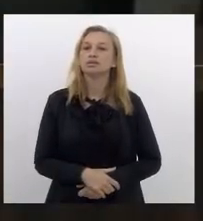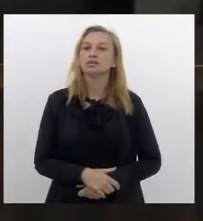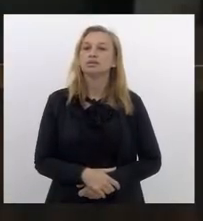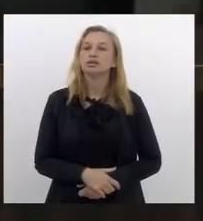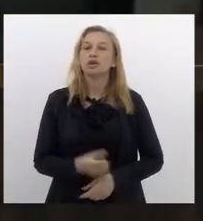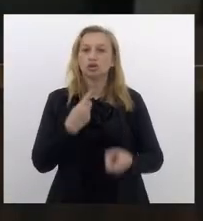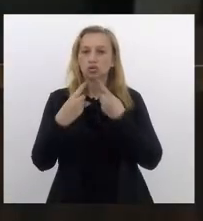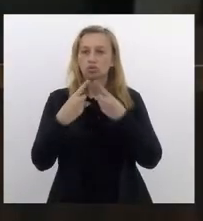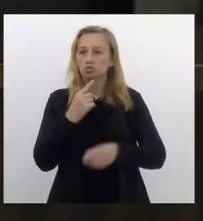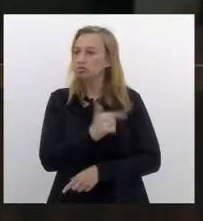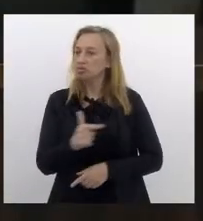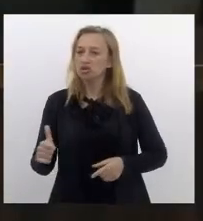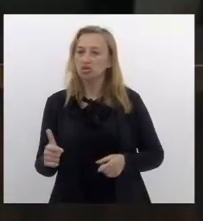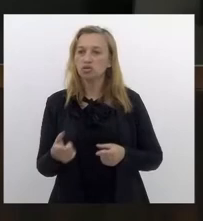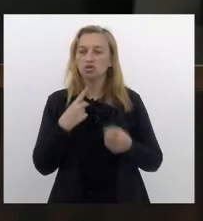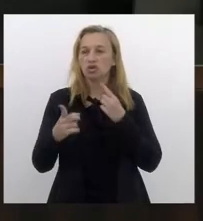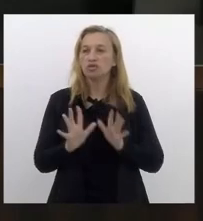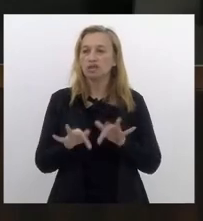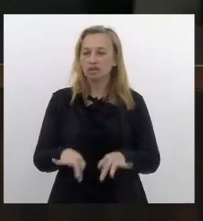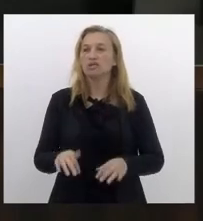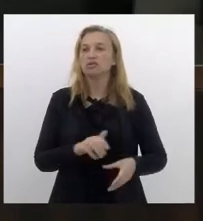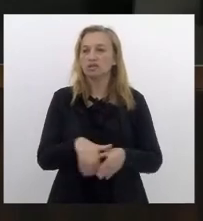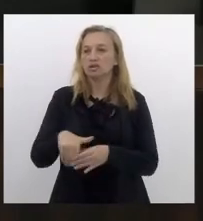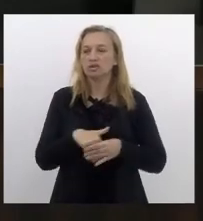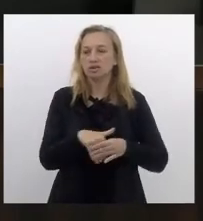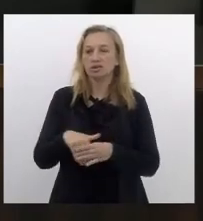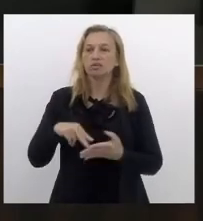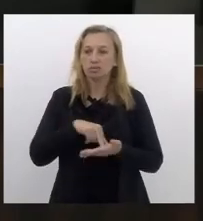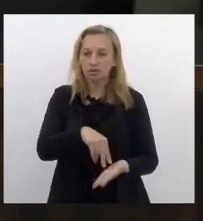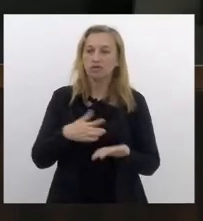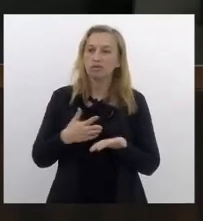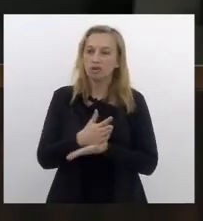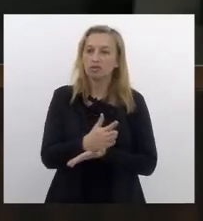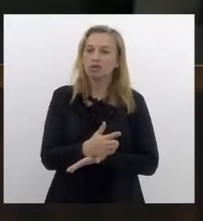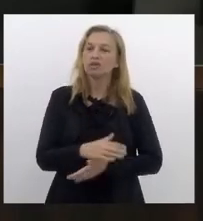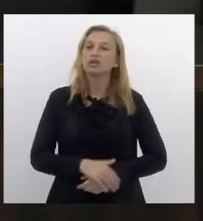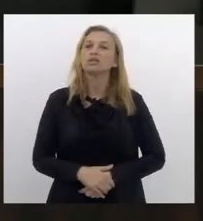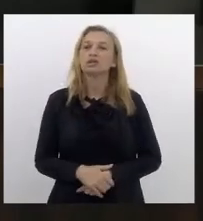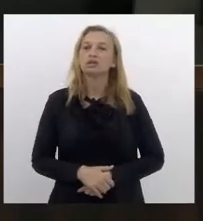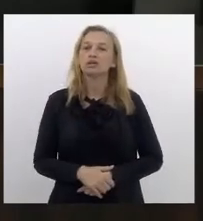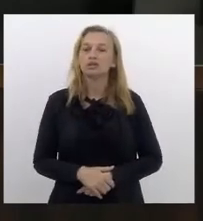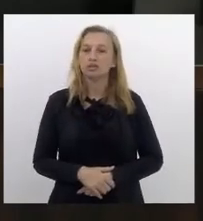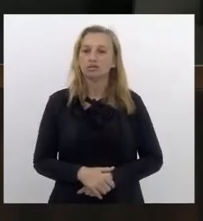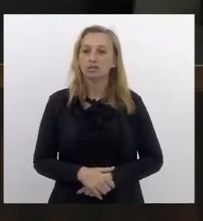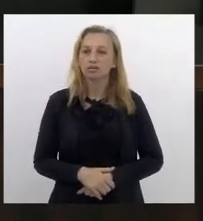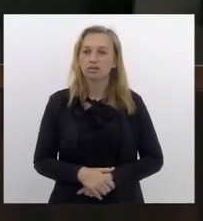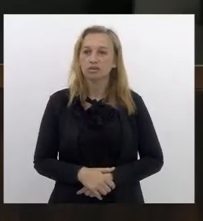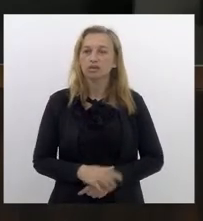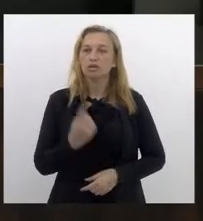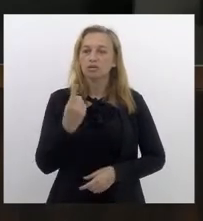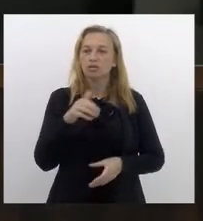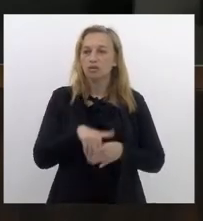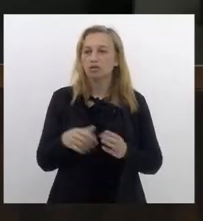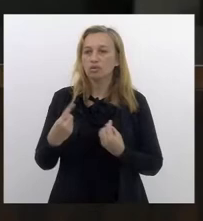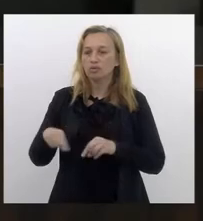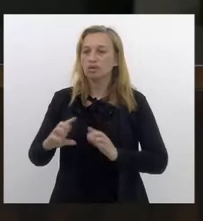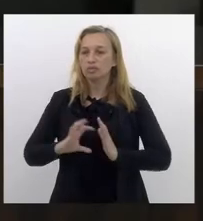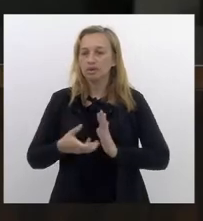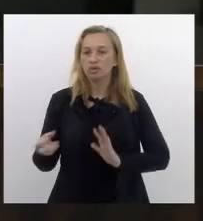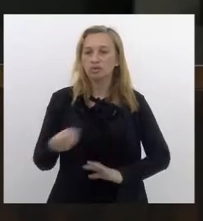emitido em discussão. Não havendo que discutir, encerra a discussão e votação. Os senhores que aprovam nesse como estão aprovados. Vai a promulgação com voto pela abstenção do